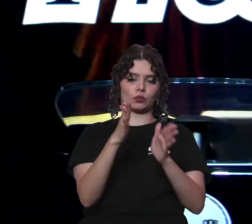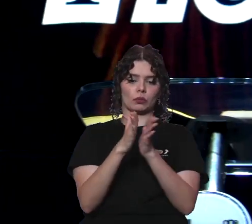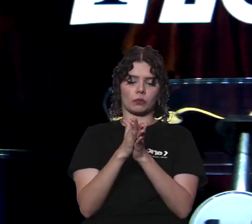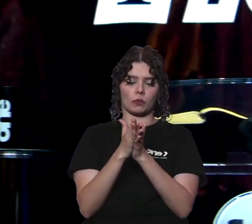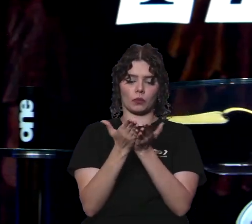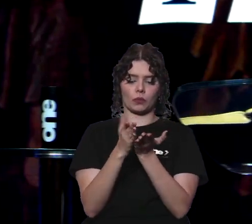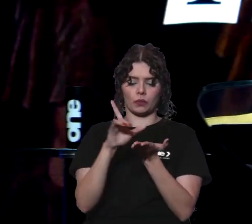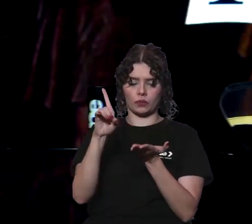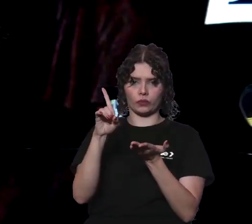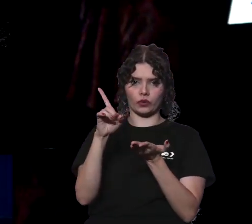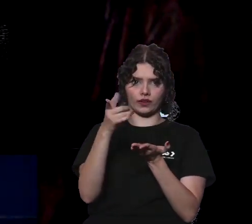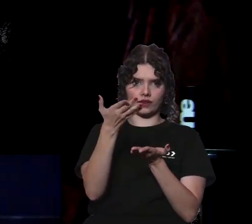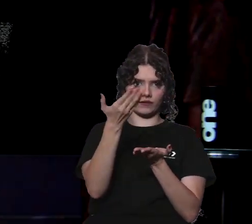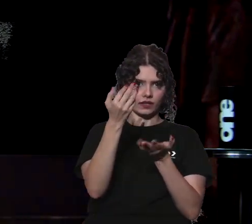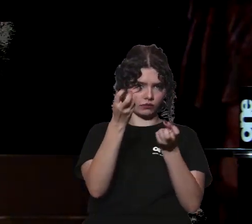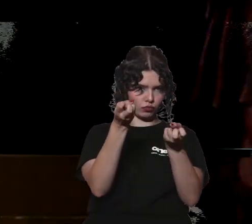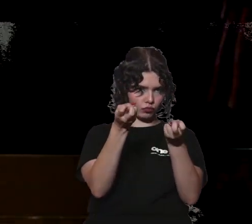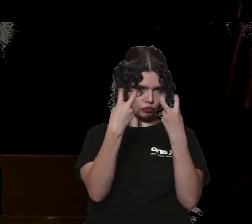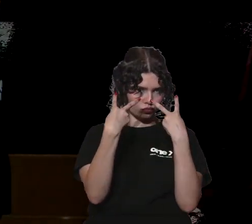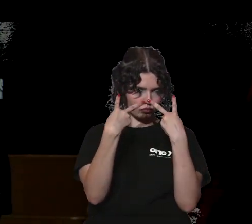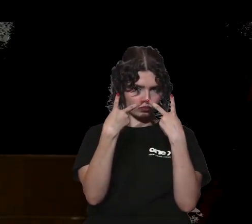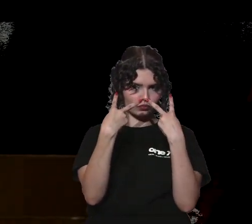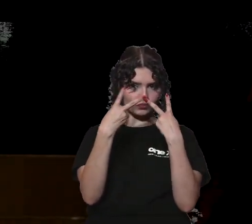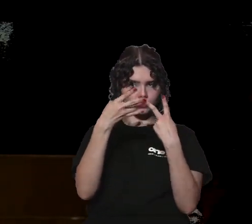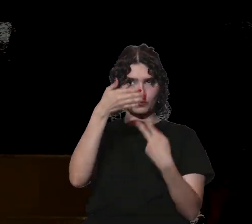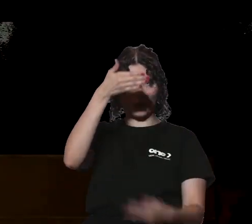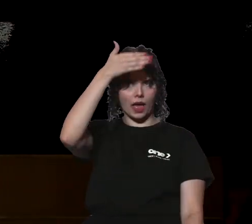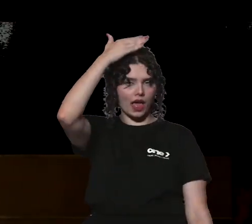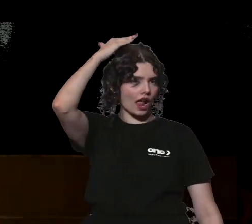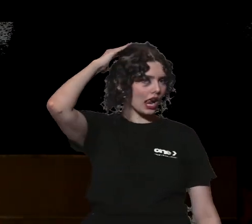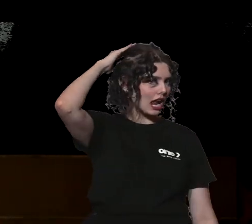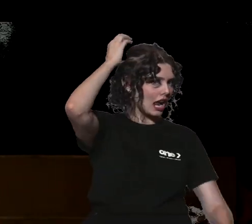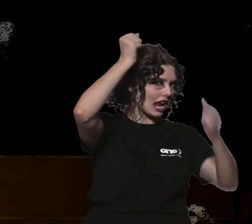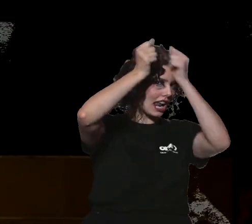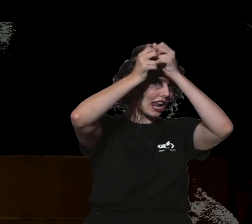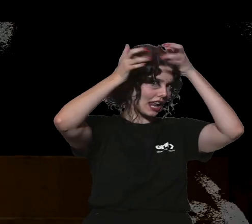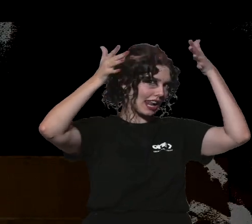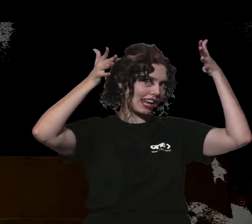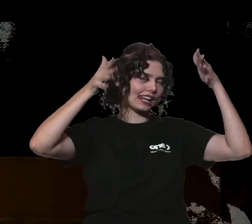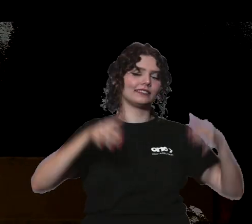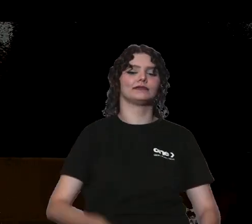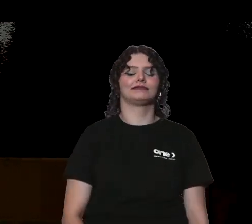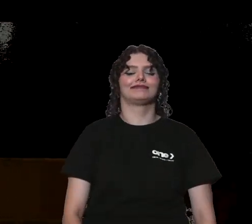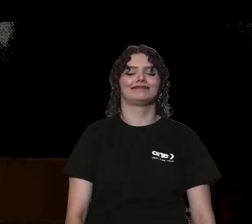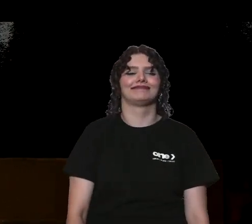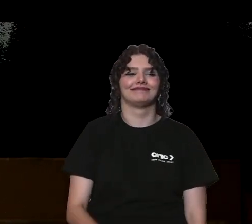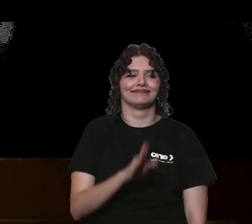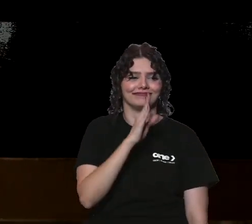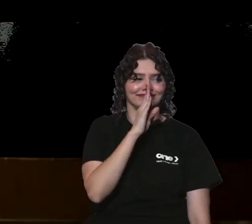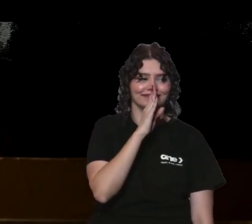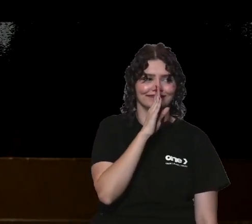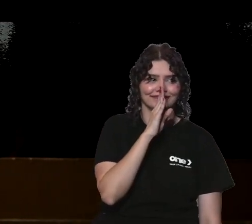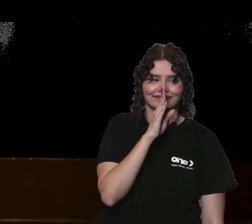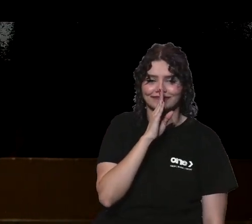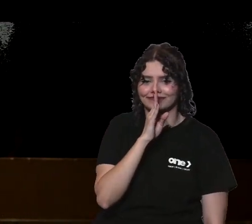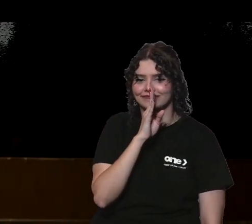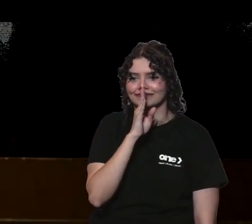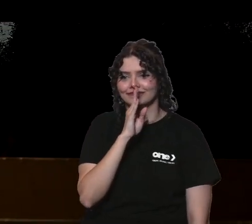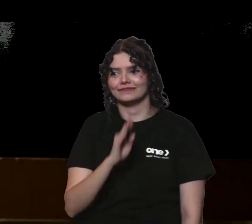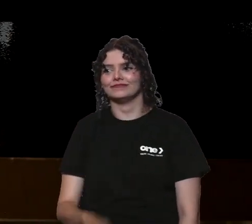aqui e olha aqui nos meus olhos e na minha careca brilhante. Isso. Faz silêncio.